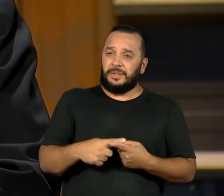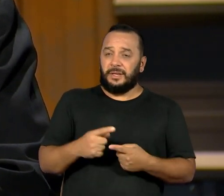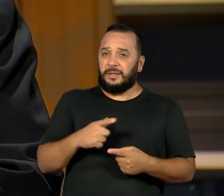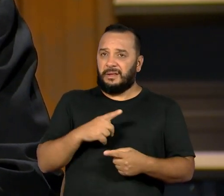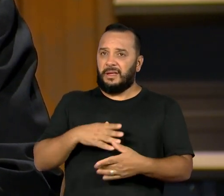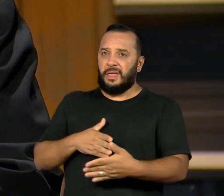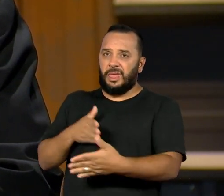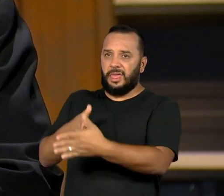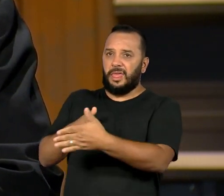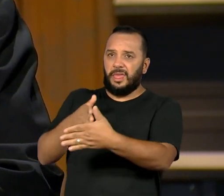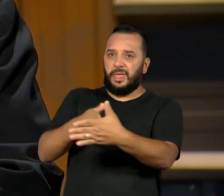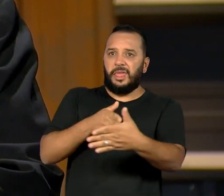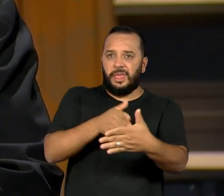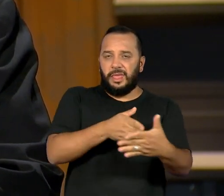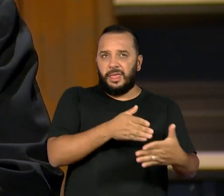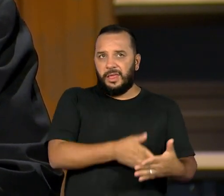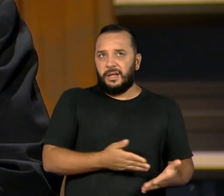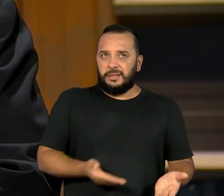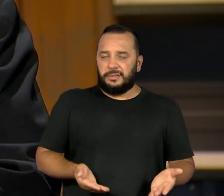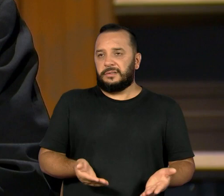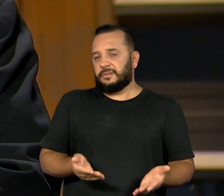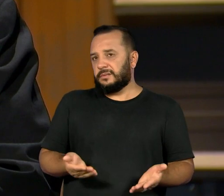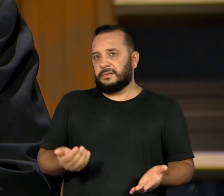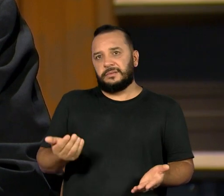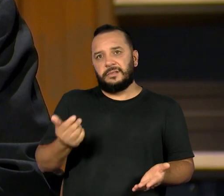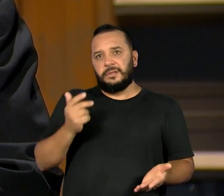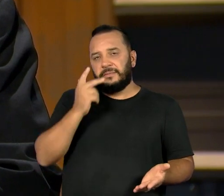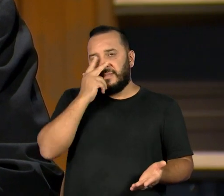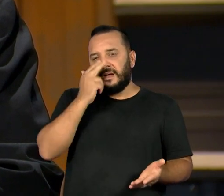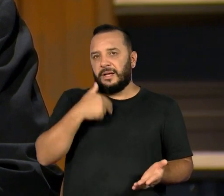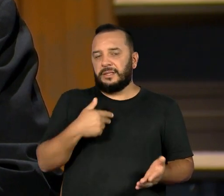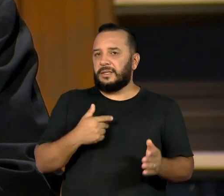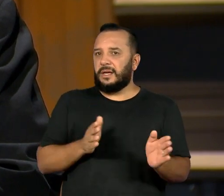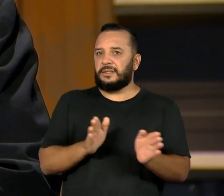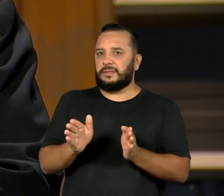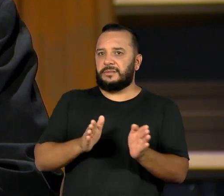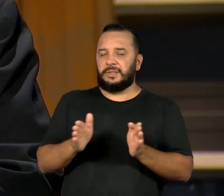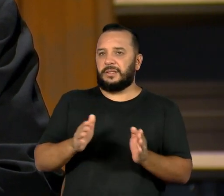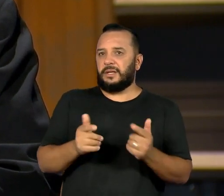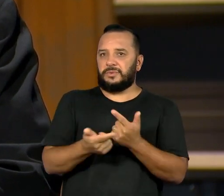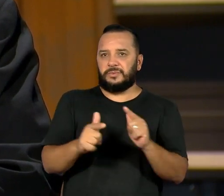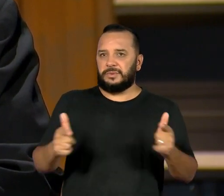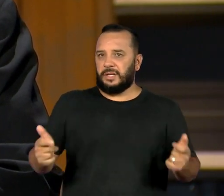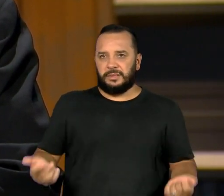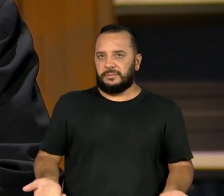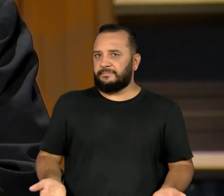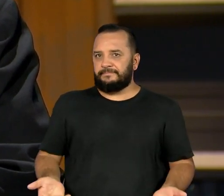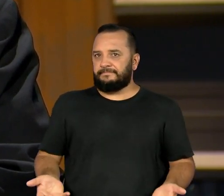prevalecem e a acessibilidade deixa de existir. Aí você pode